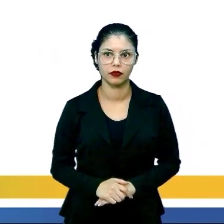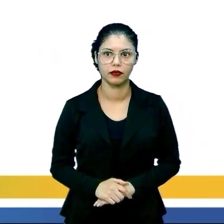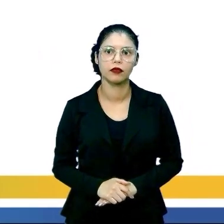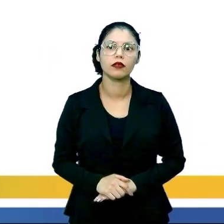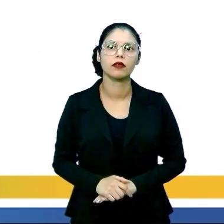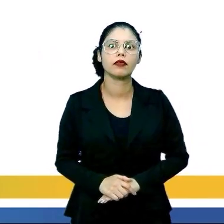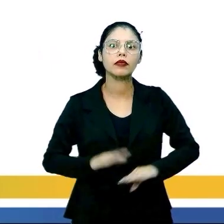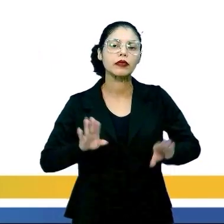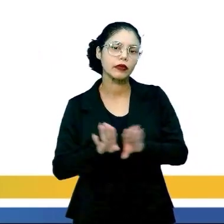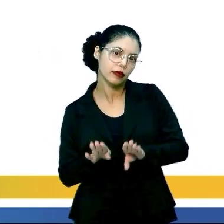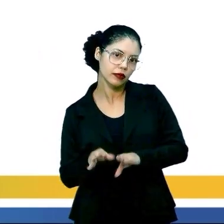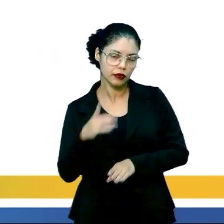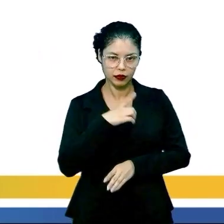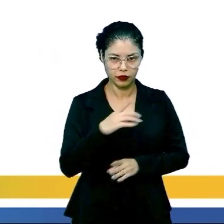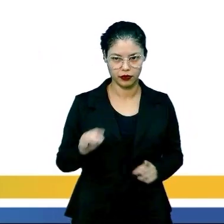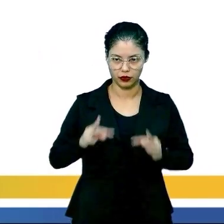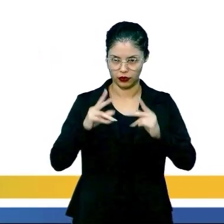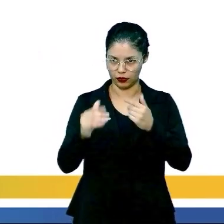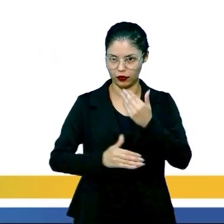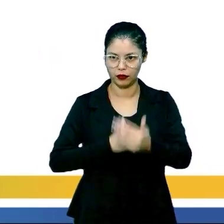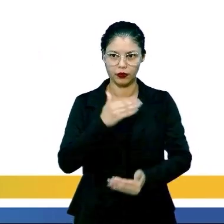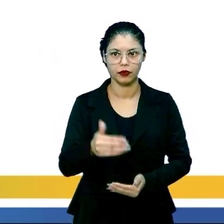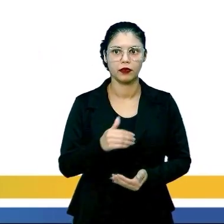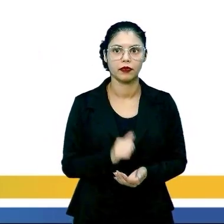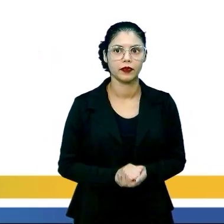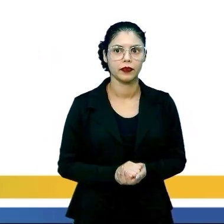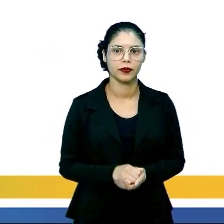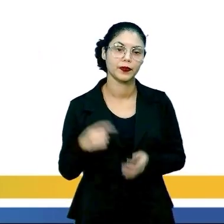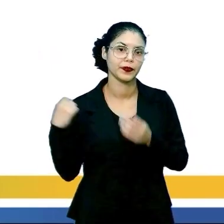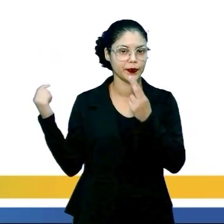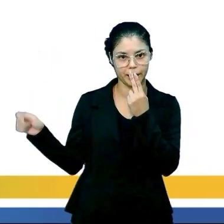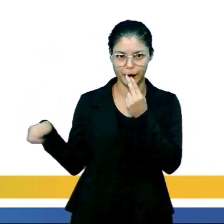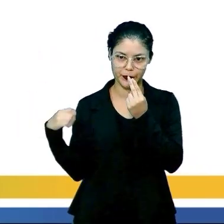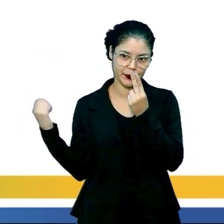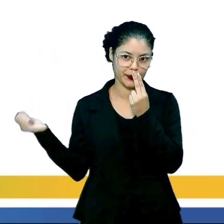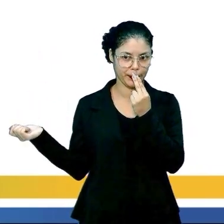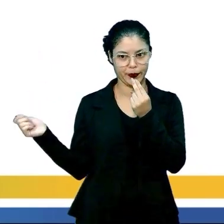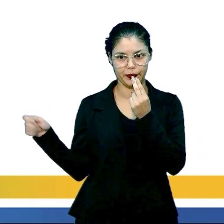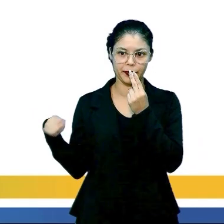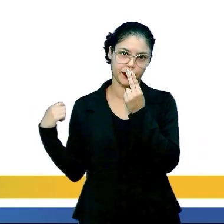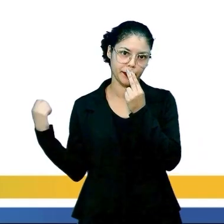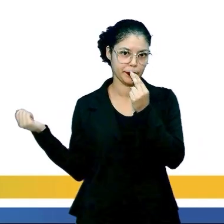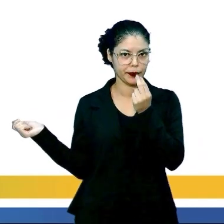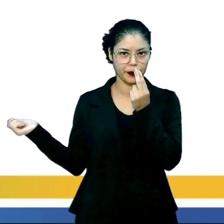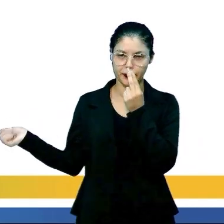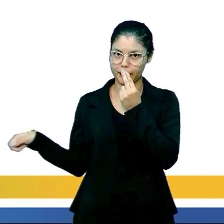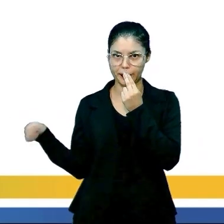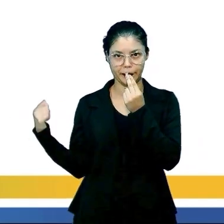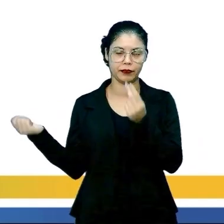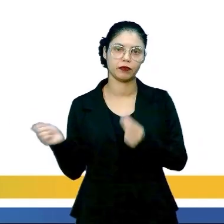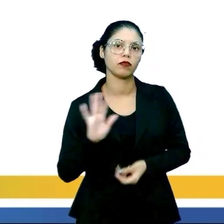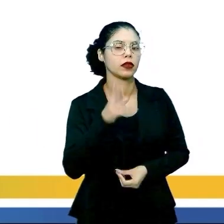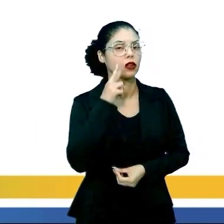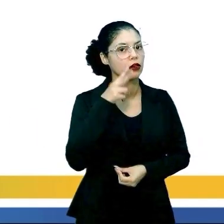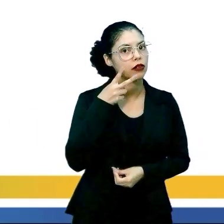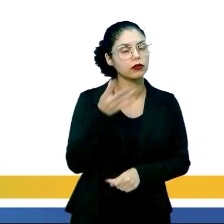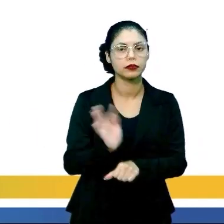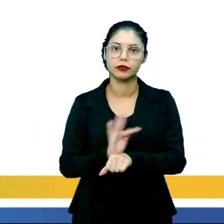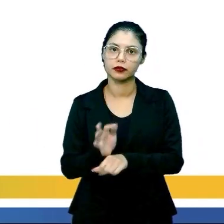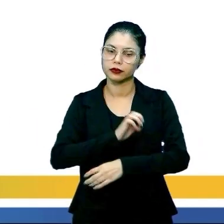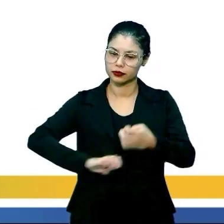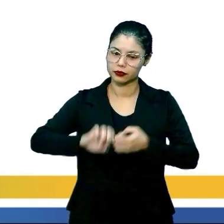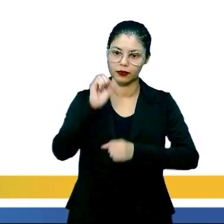Tendo entendido, né, todo esse processo, a gente está vendo aí o Charlie Chaplin, todo mundo já viu, né, esse filme, né, da